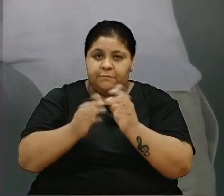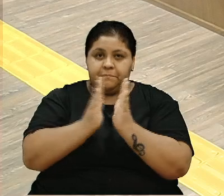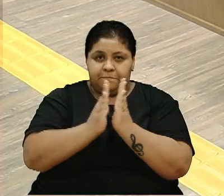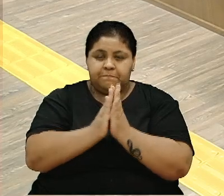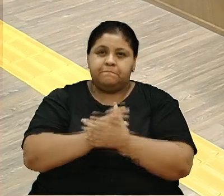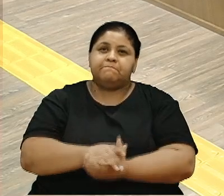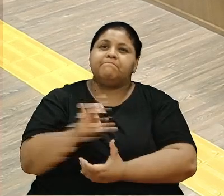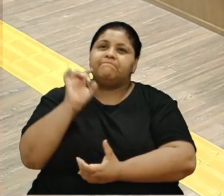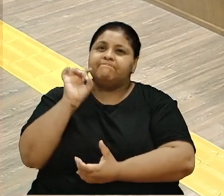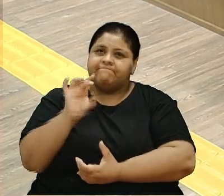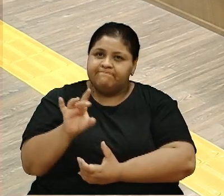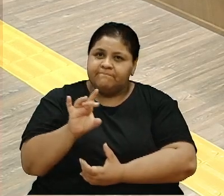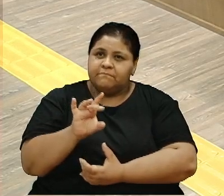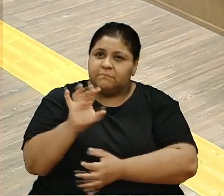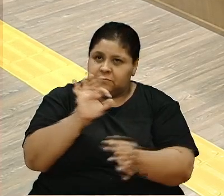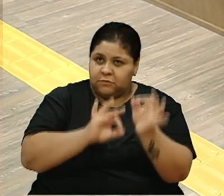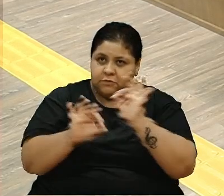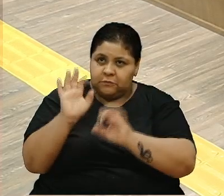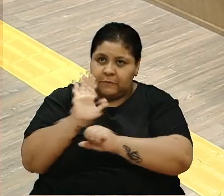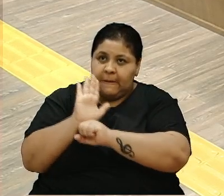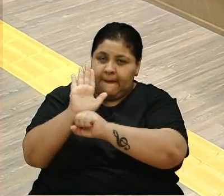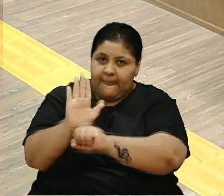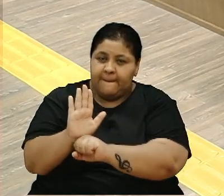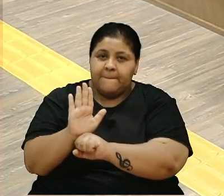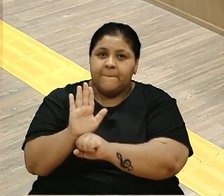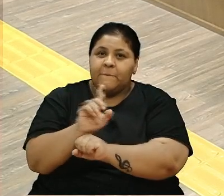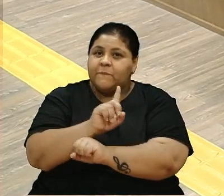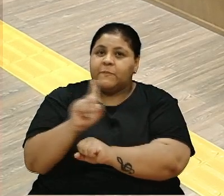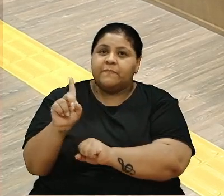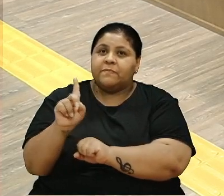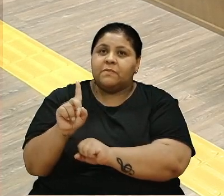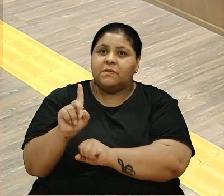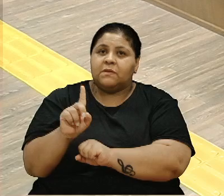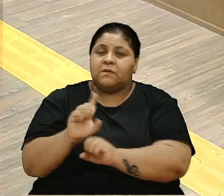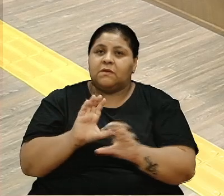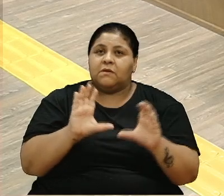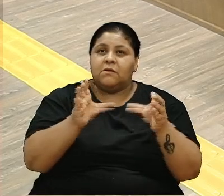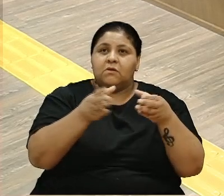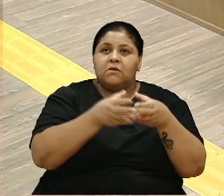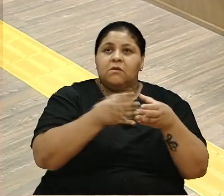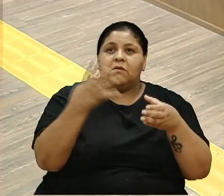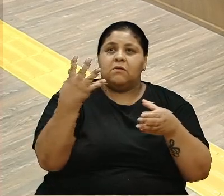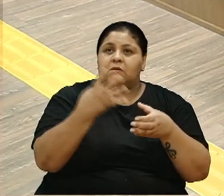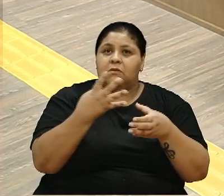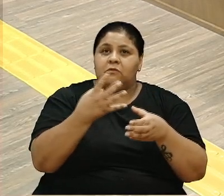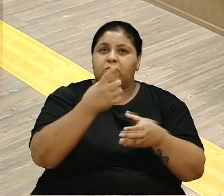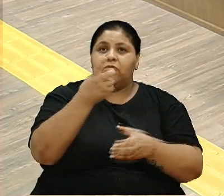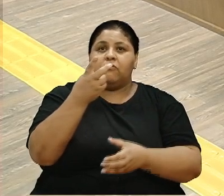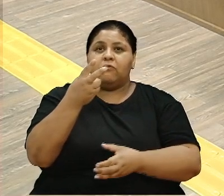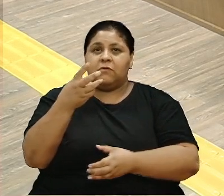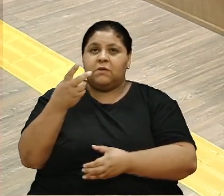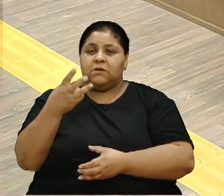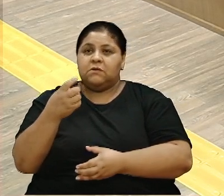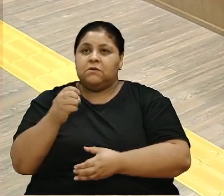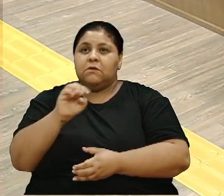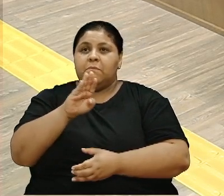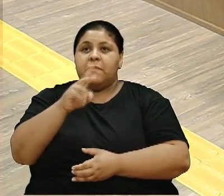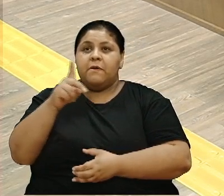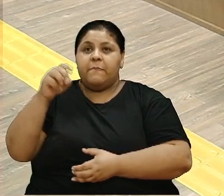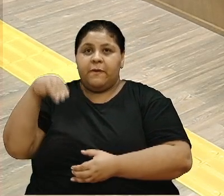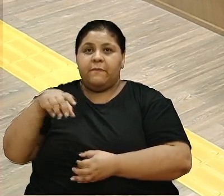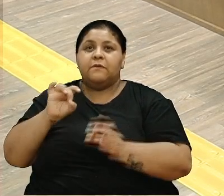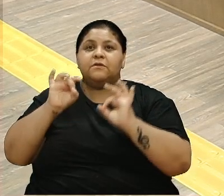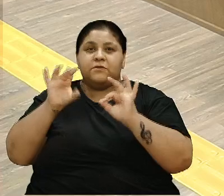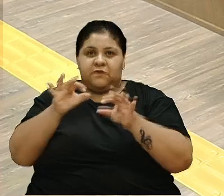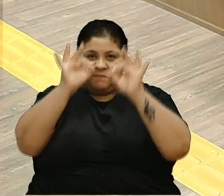Só uma correçãozinha para auxiliar a senhora, não foi o 4º Batalhão de Choque, foi o 12º Batalhão de Polícia, só para ser justo com